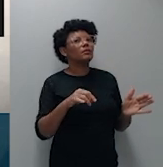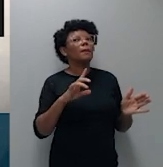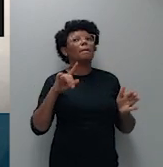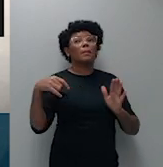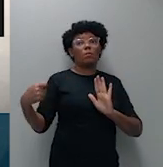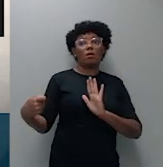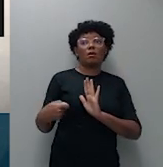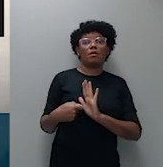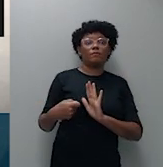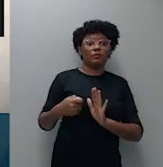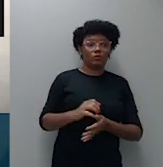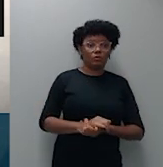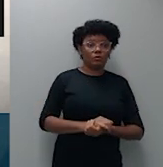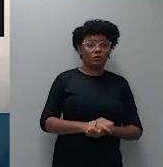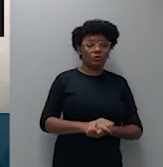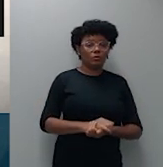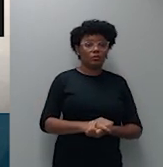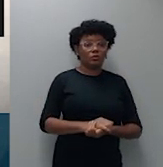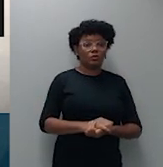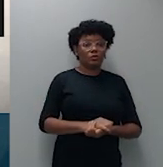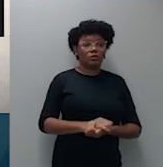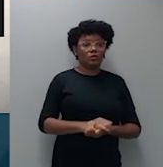pelo agravante